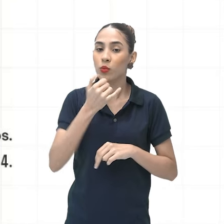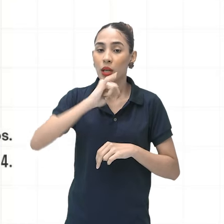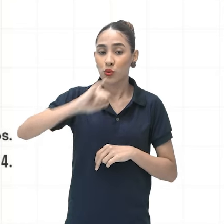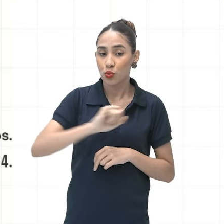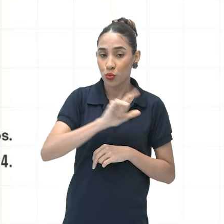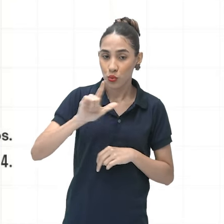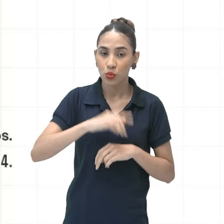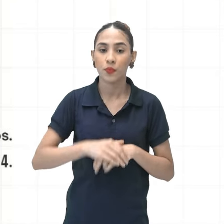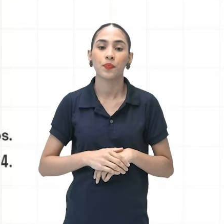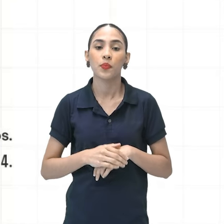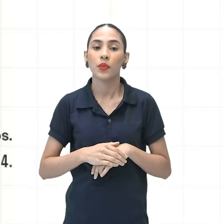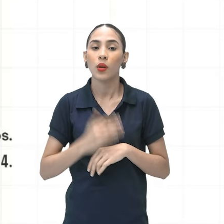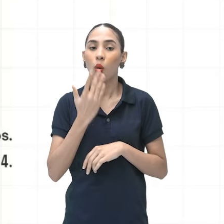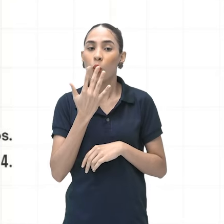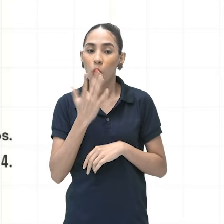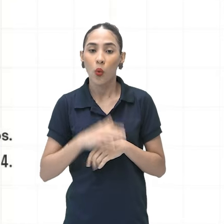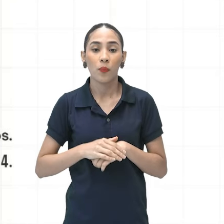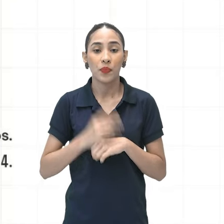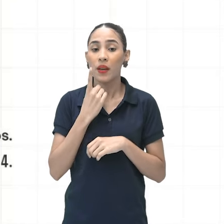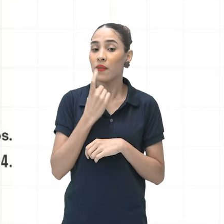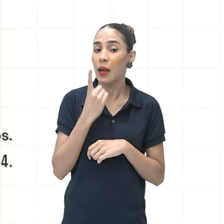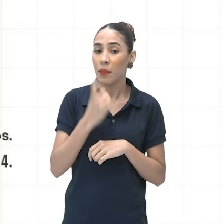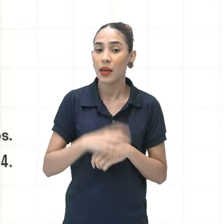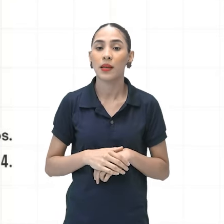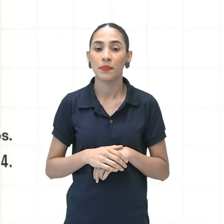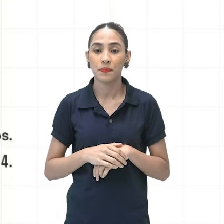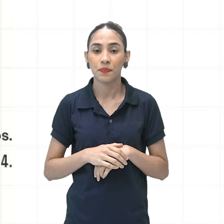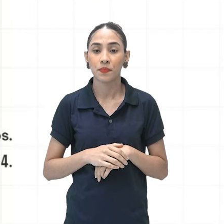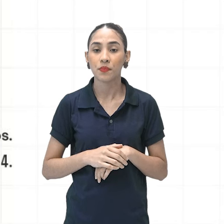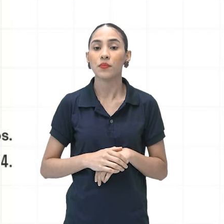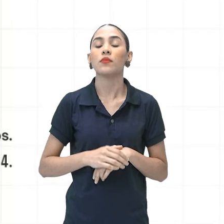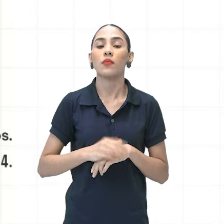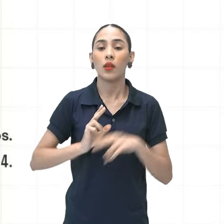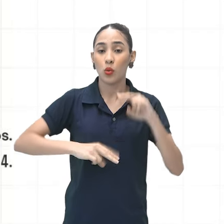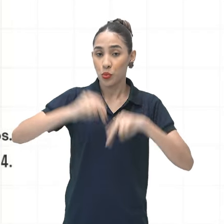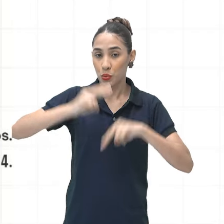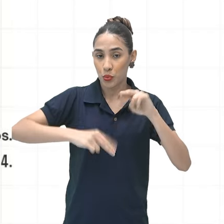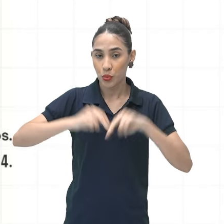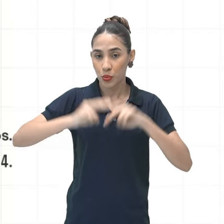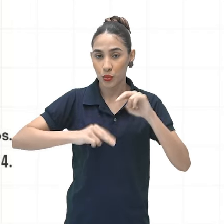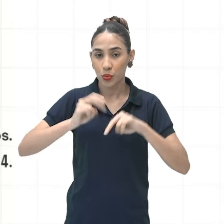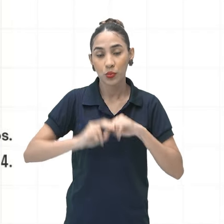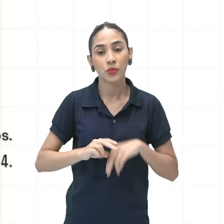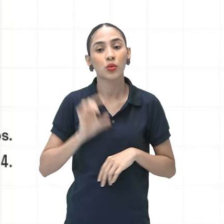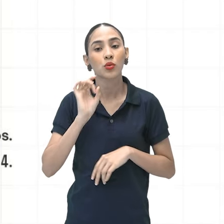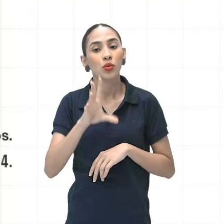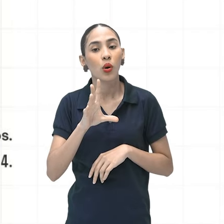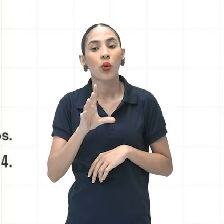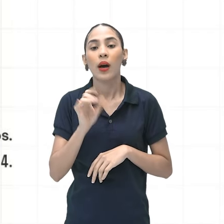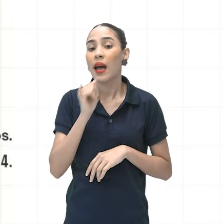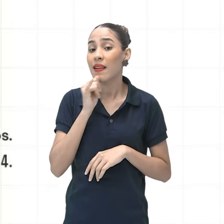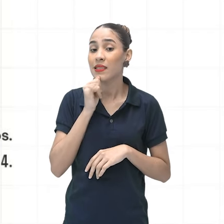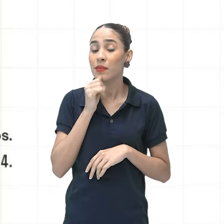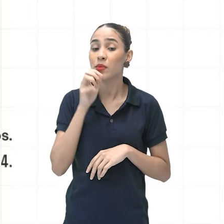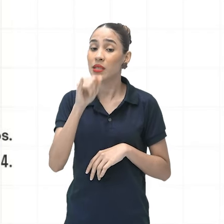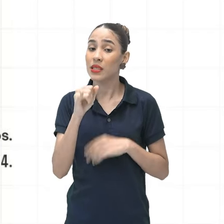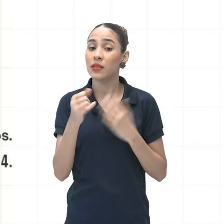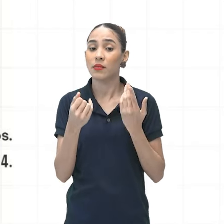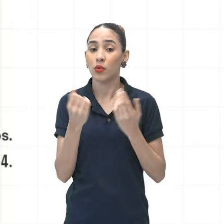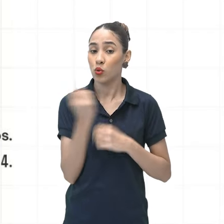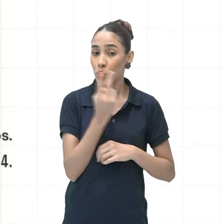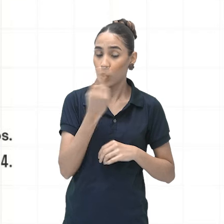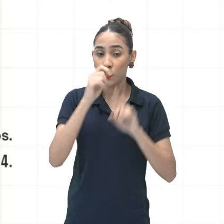e a legenda de vermelho para junho, né? E isso só se esse gráfico fosse para esses